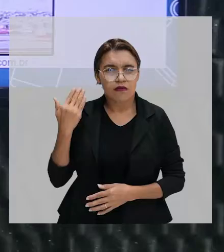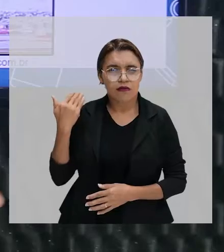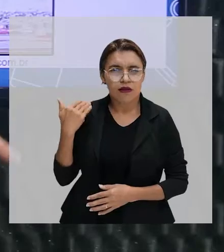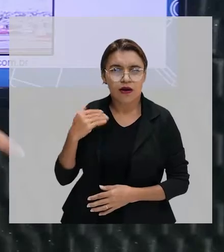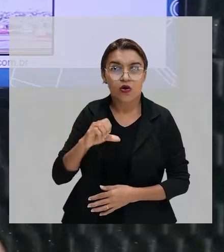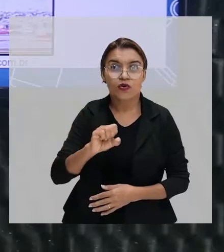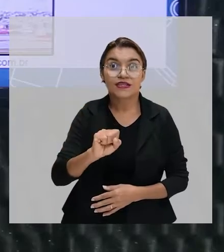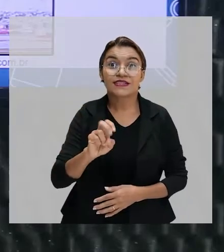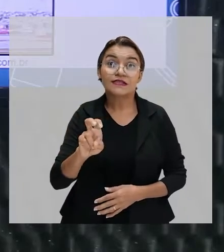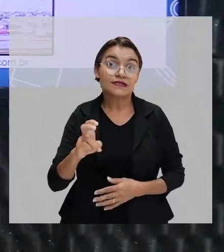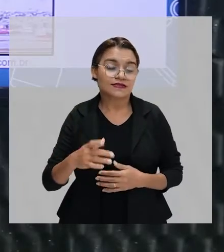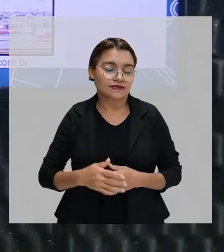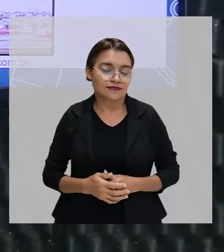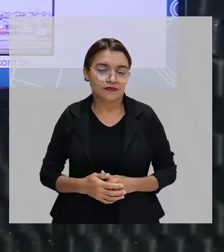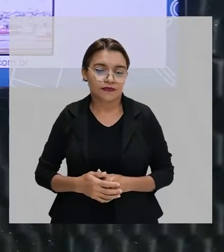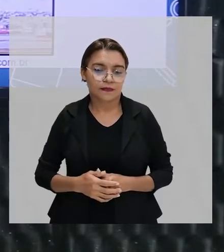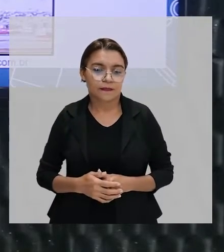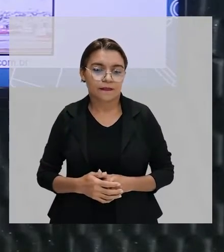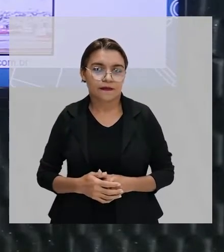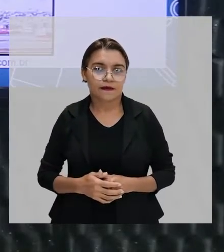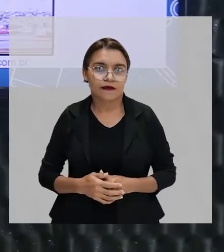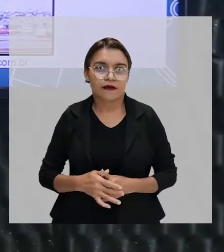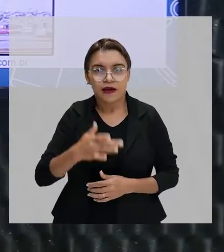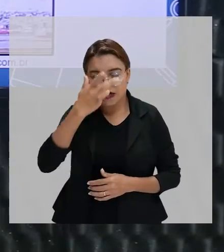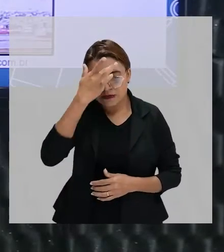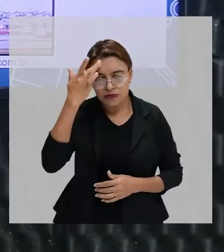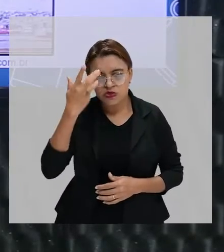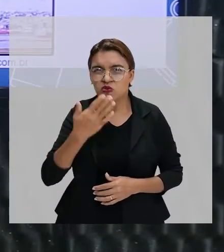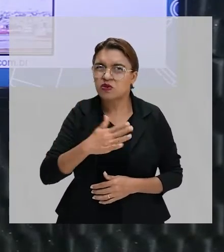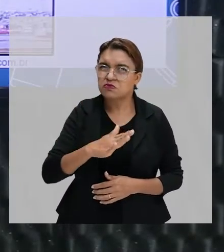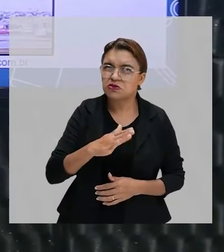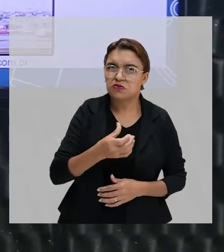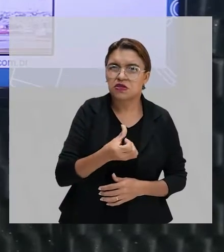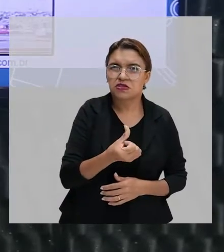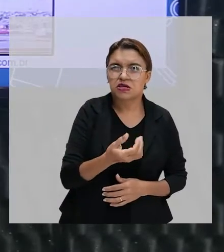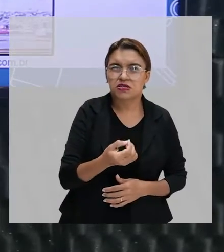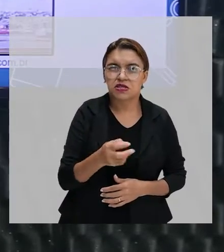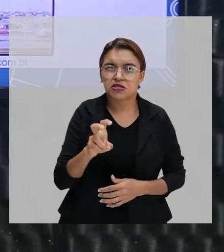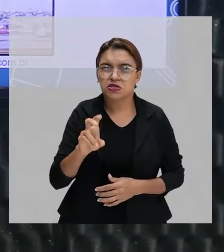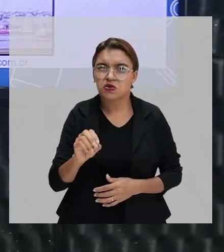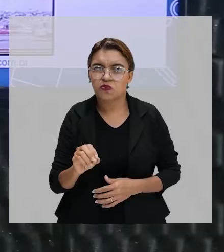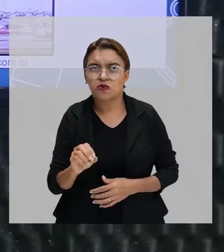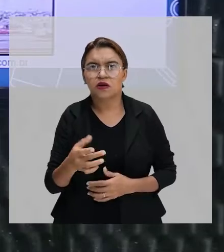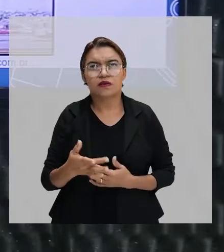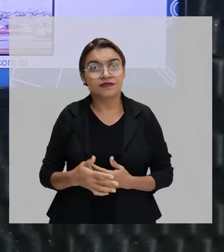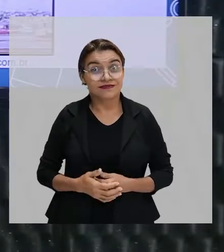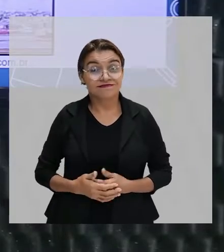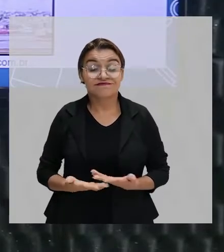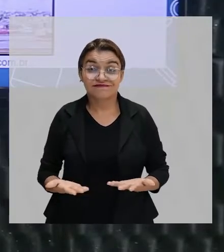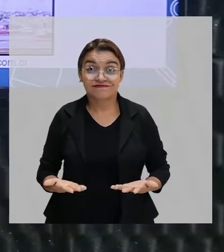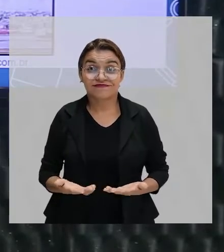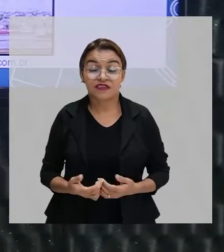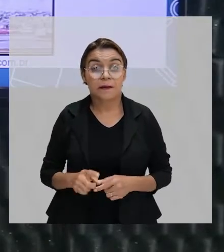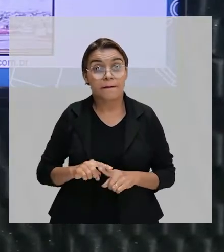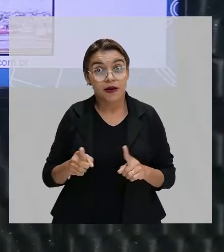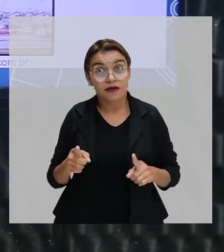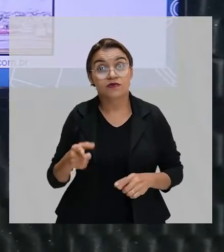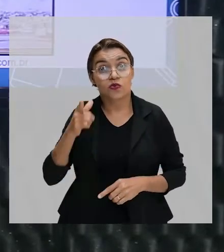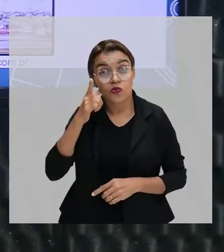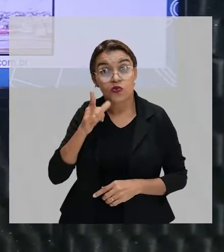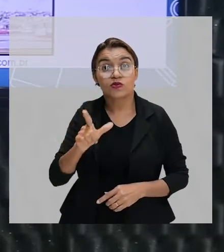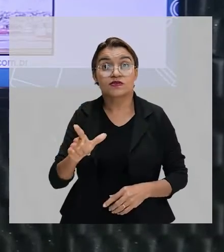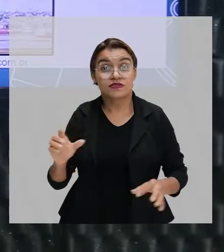as pessoas na qual é o Correia que eu participava pesavam 60 50 Olha a diferença de peso mas eu